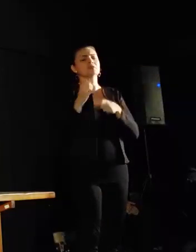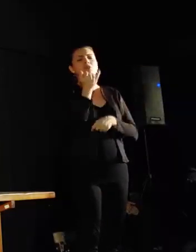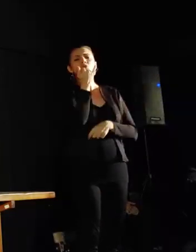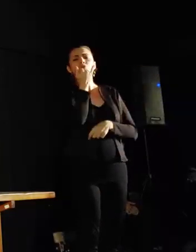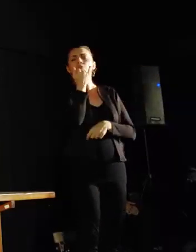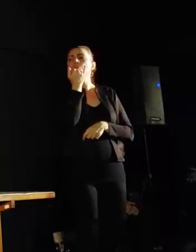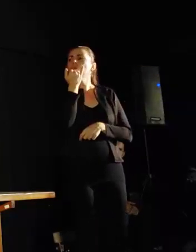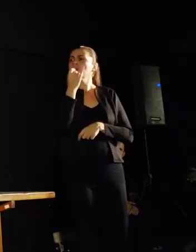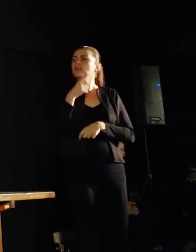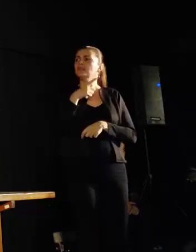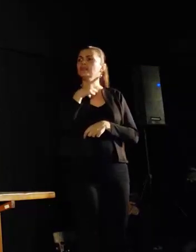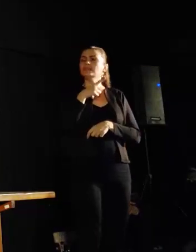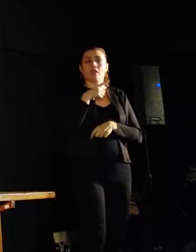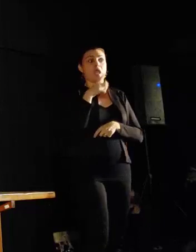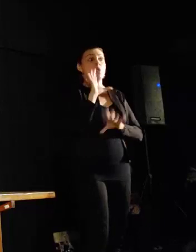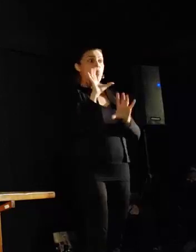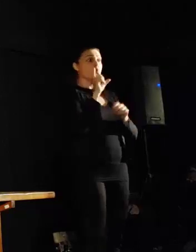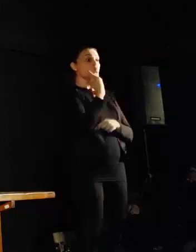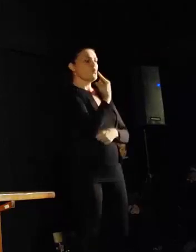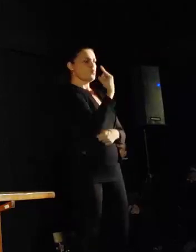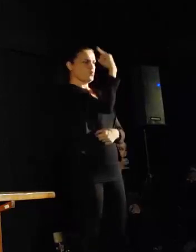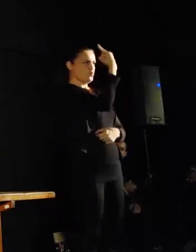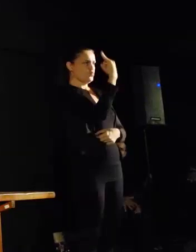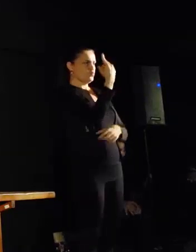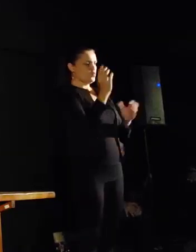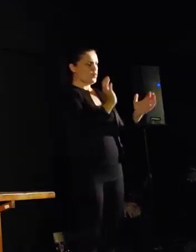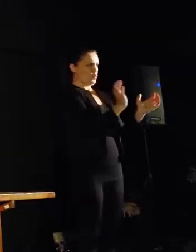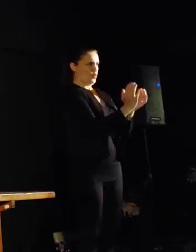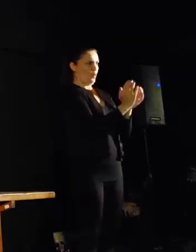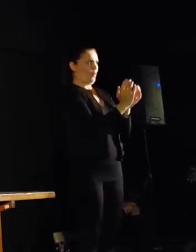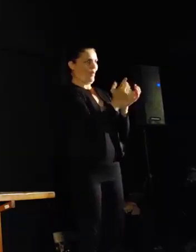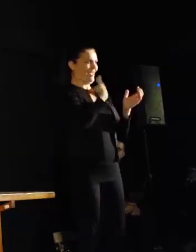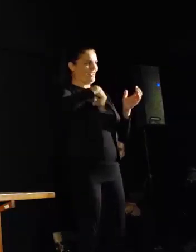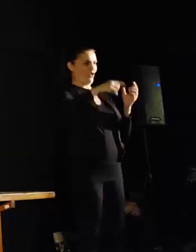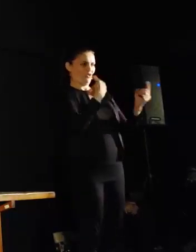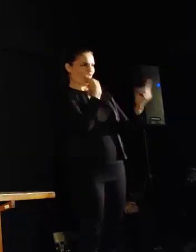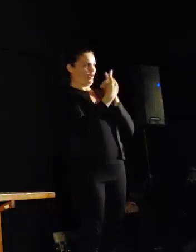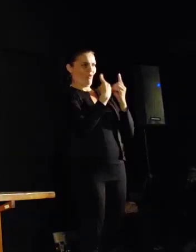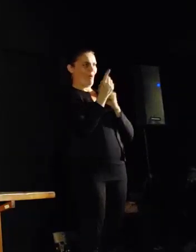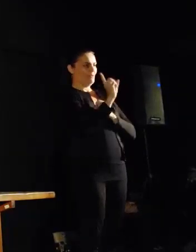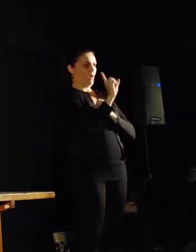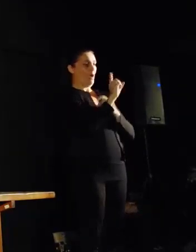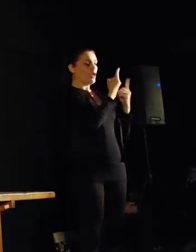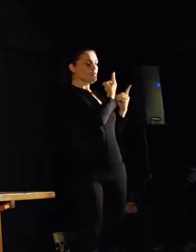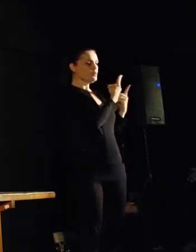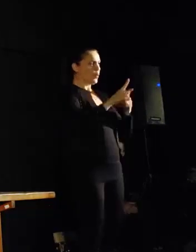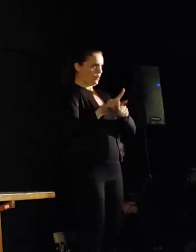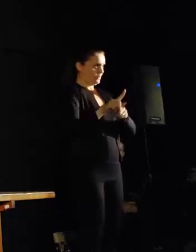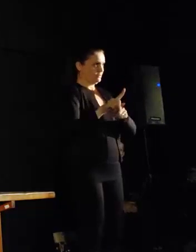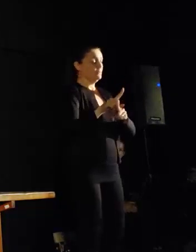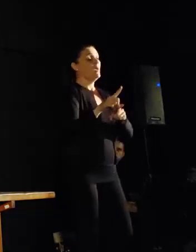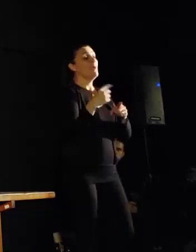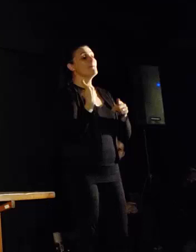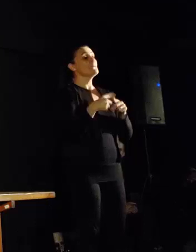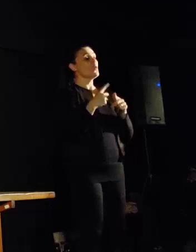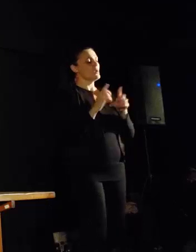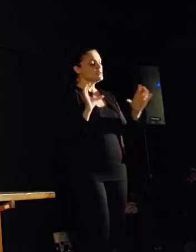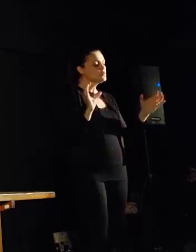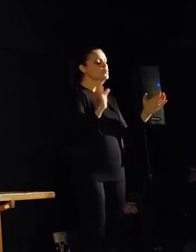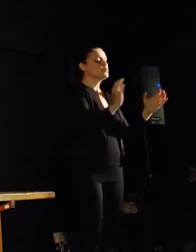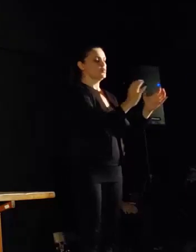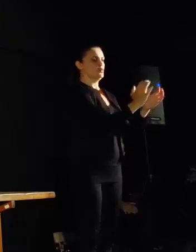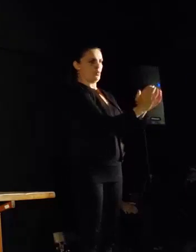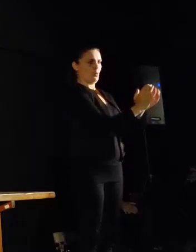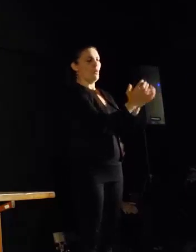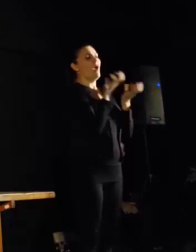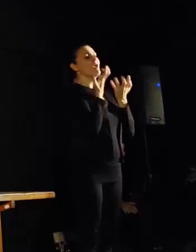com o qual nós não dialogamos, nós combatemos. É completamente diferente. Eles querem coisas que são simplesmente